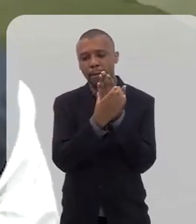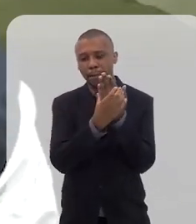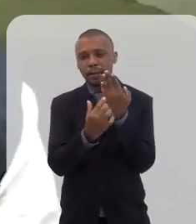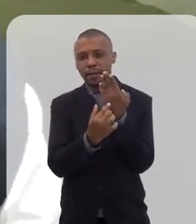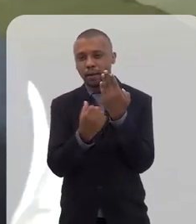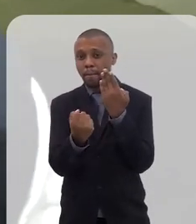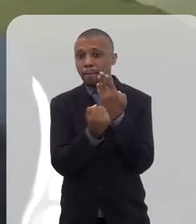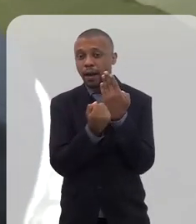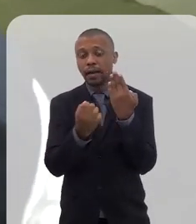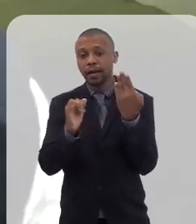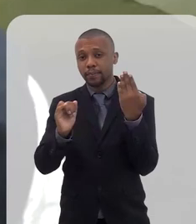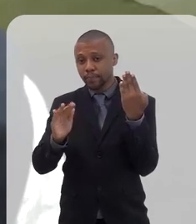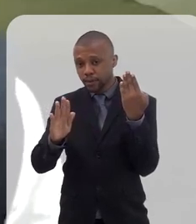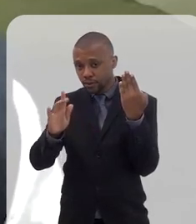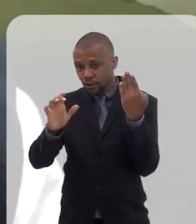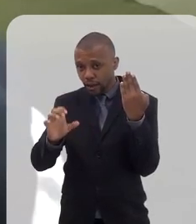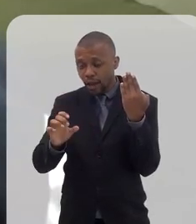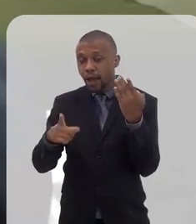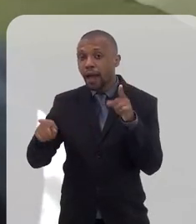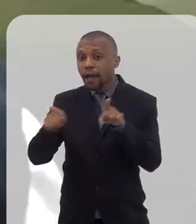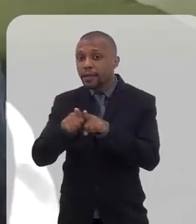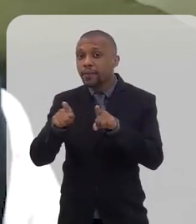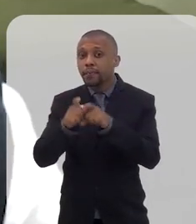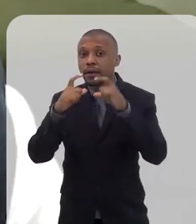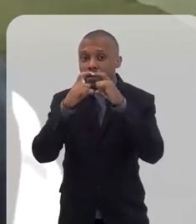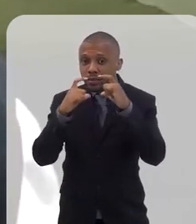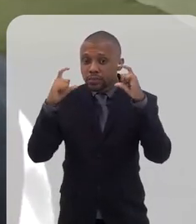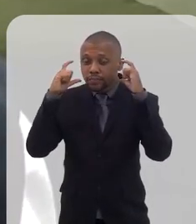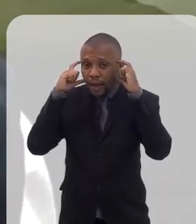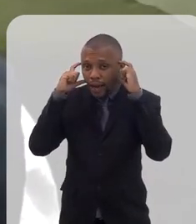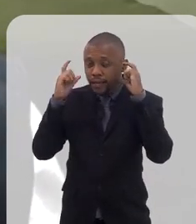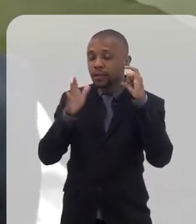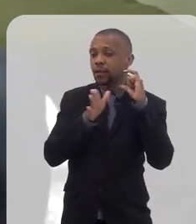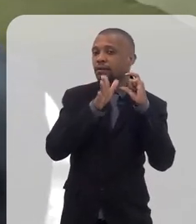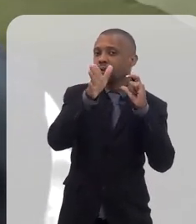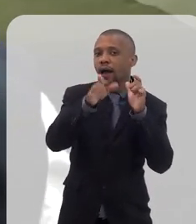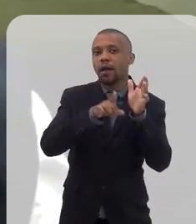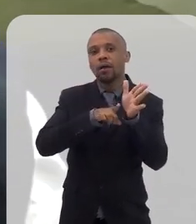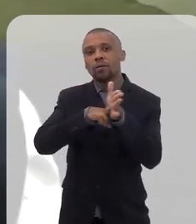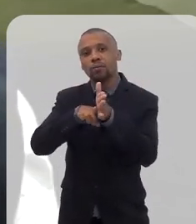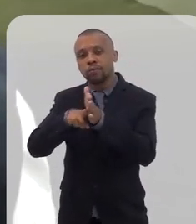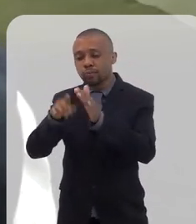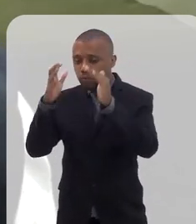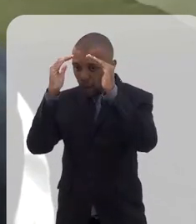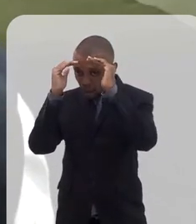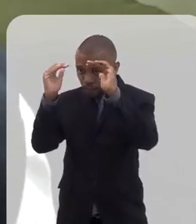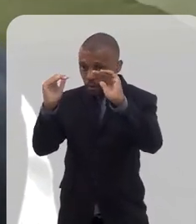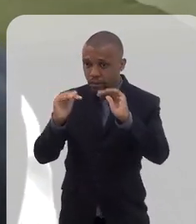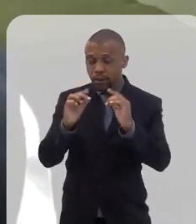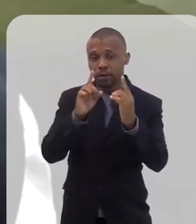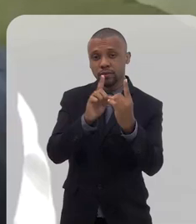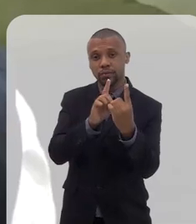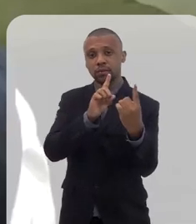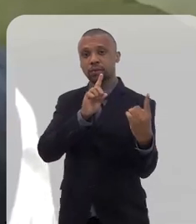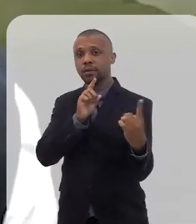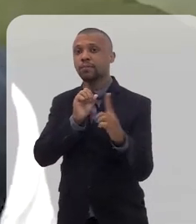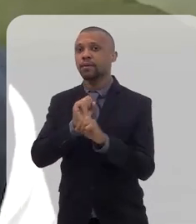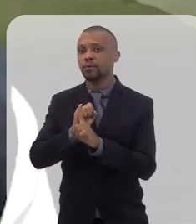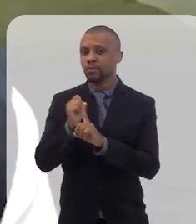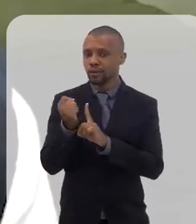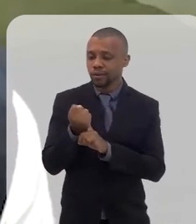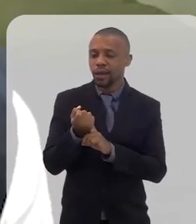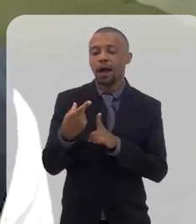IBGE, inclusive, e de máscara. Tá? O recenseador vai a campo de máscara, respeitando o distanciamento